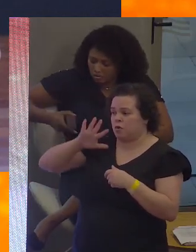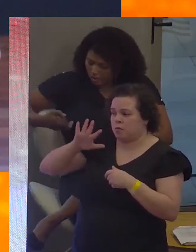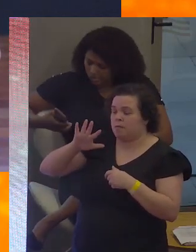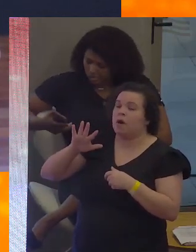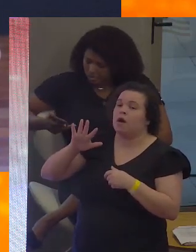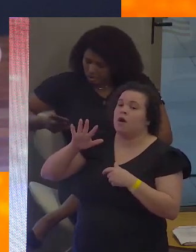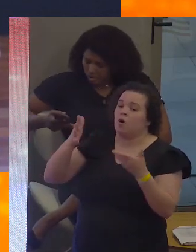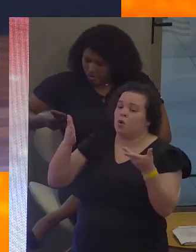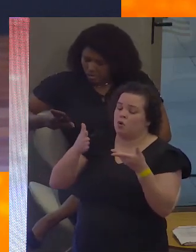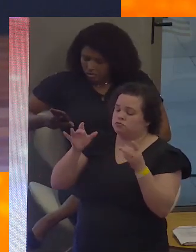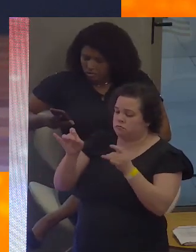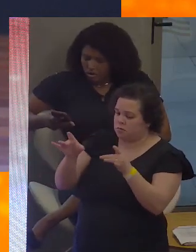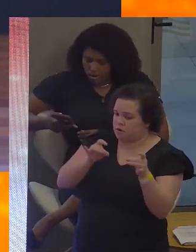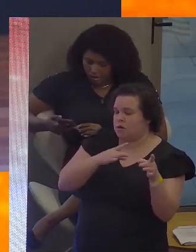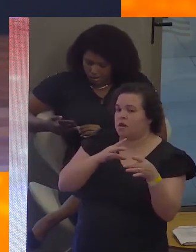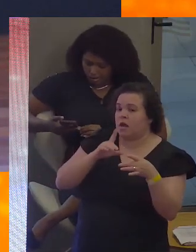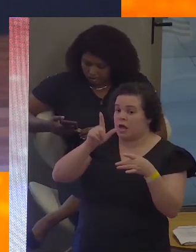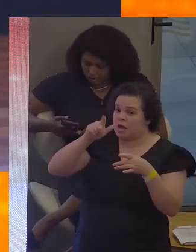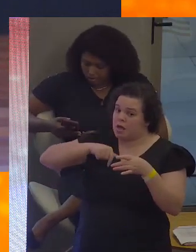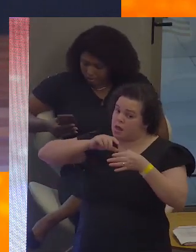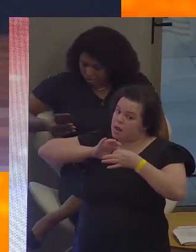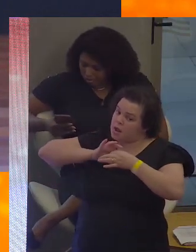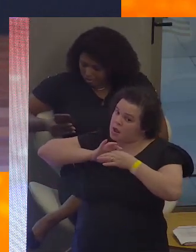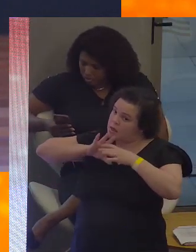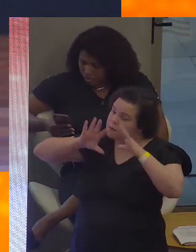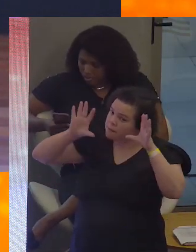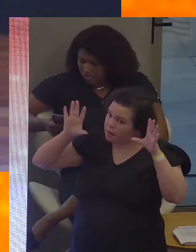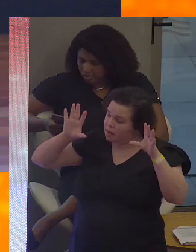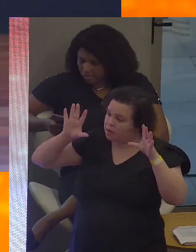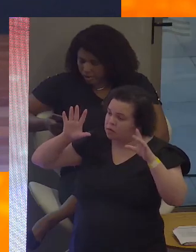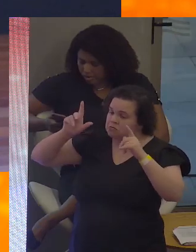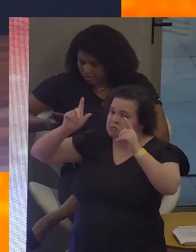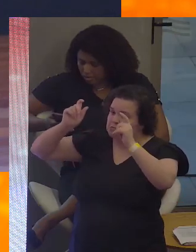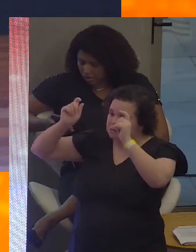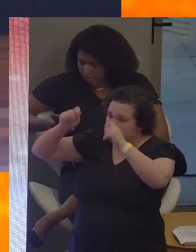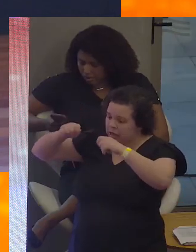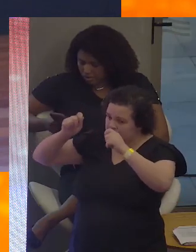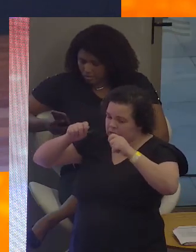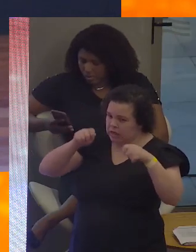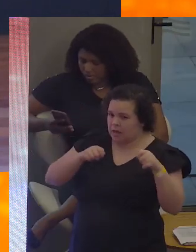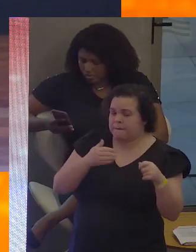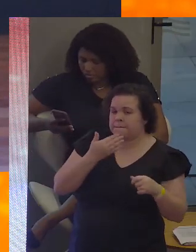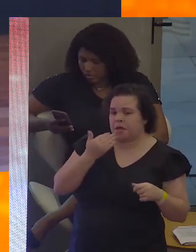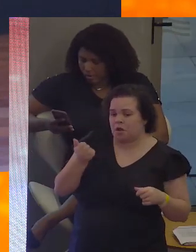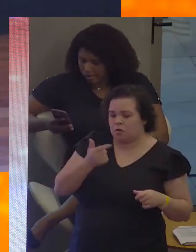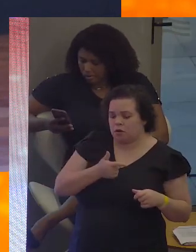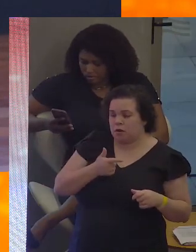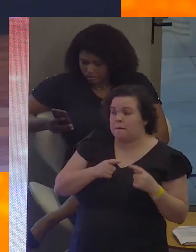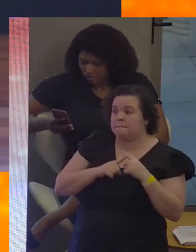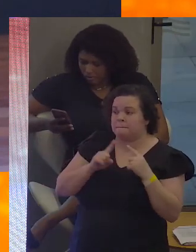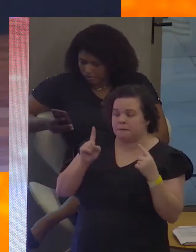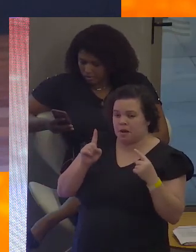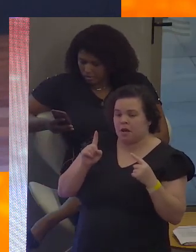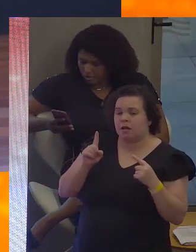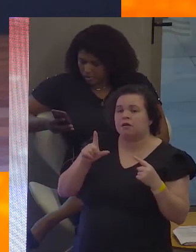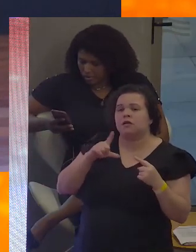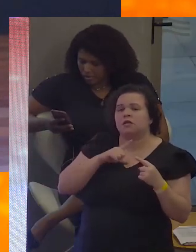hoje muito mais liberto, com muitas possibilidades acima do que a nossa, mas está